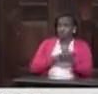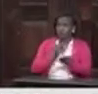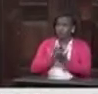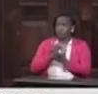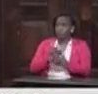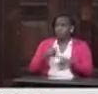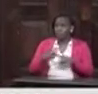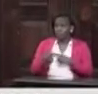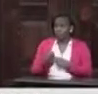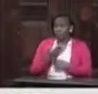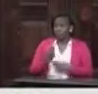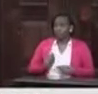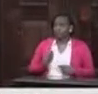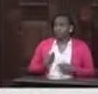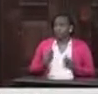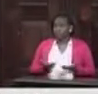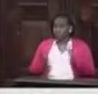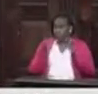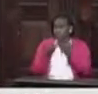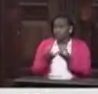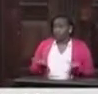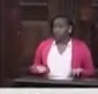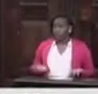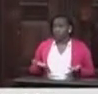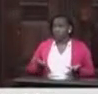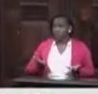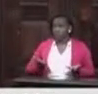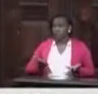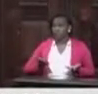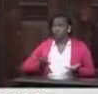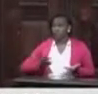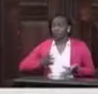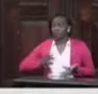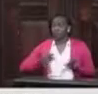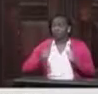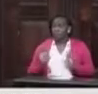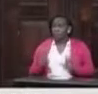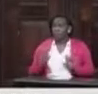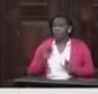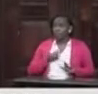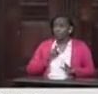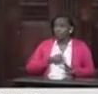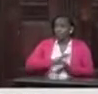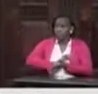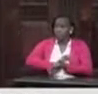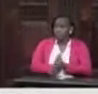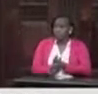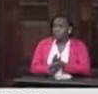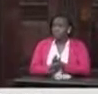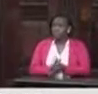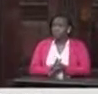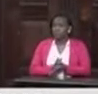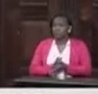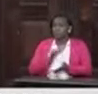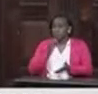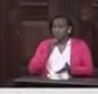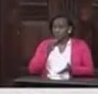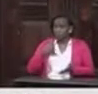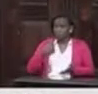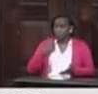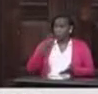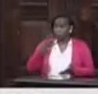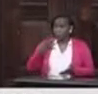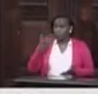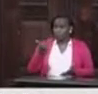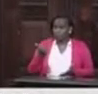da sobrevivência da sua família. E que coisa cruel é essa, que acima de 41 anos eu